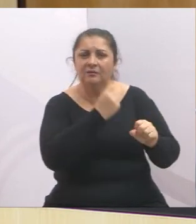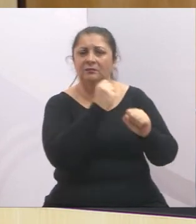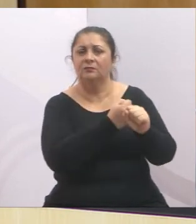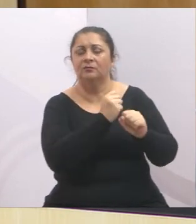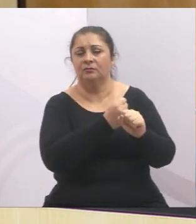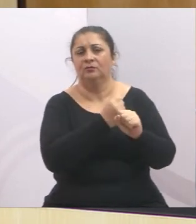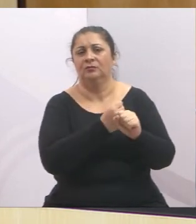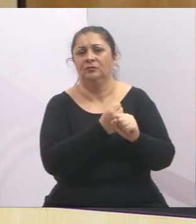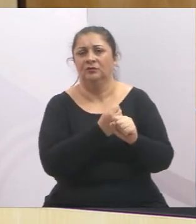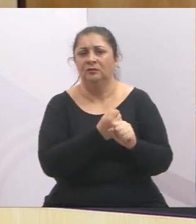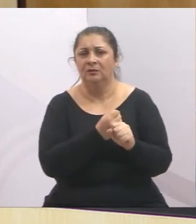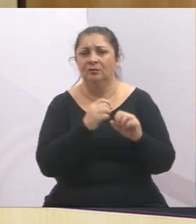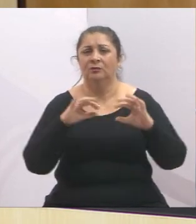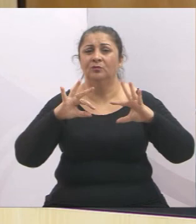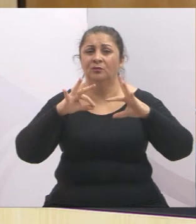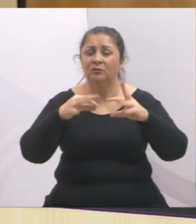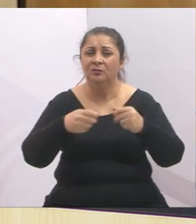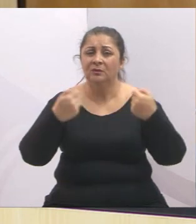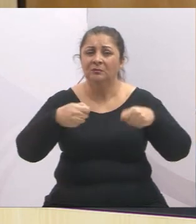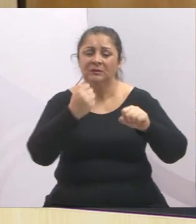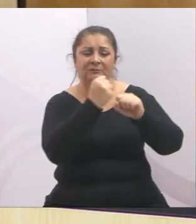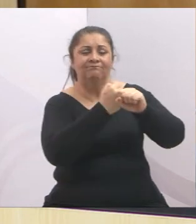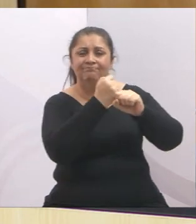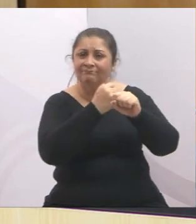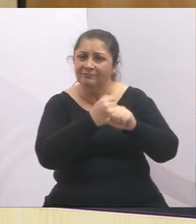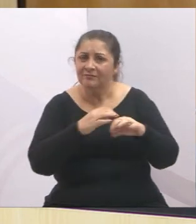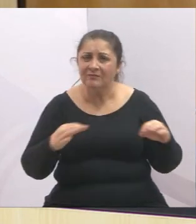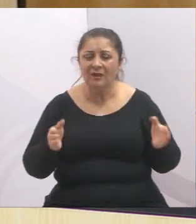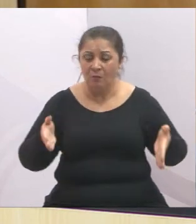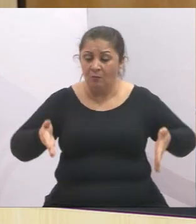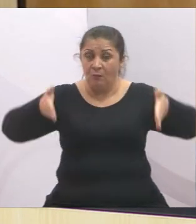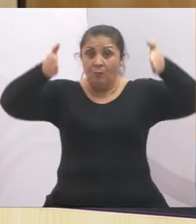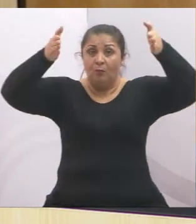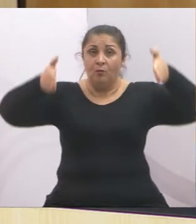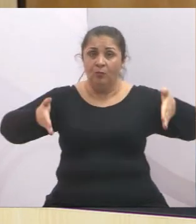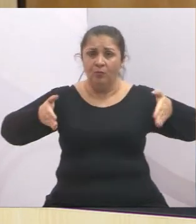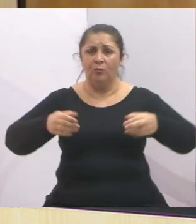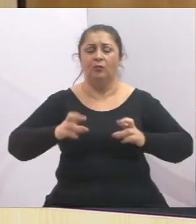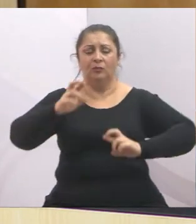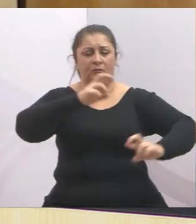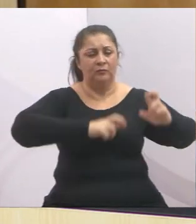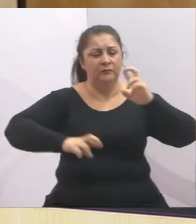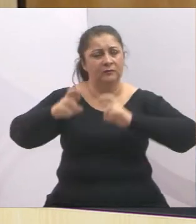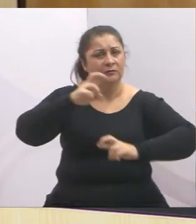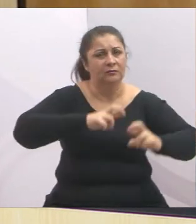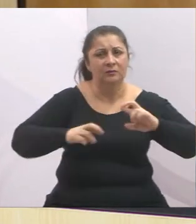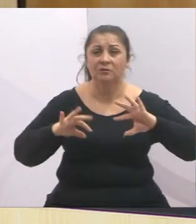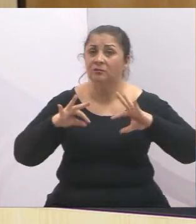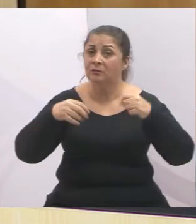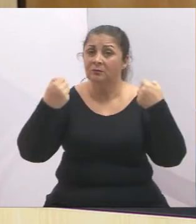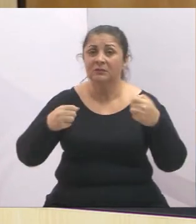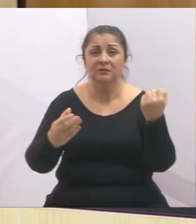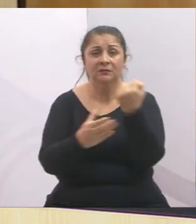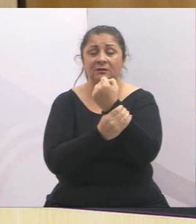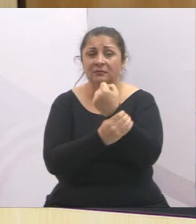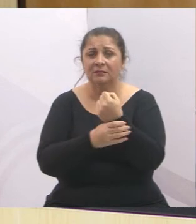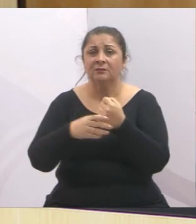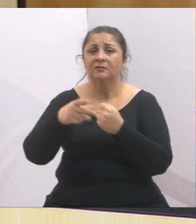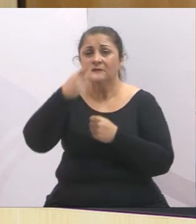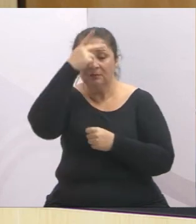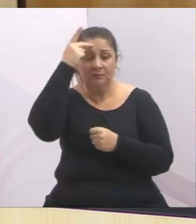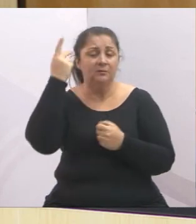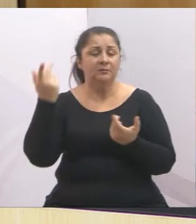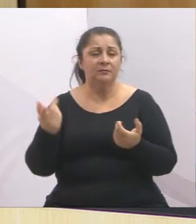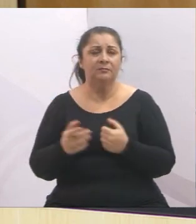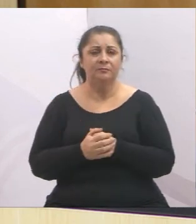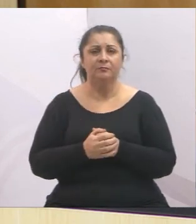complemento de infraestrutura, em especial muros e muros de arrimos, vistoria no que é inerente à segurança das pessoas, como quadrante de